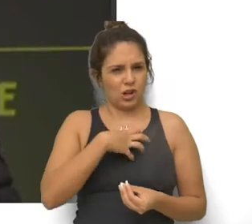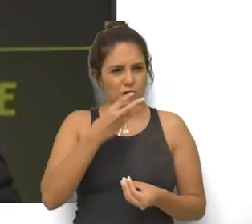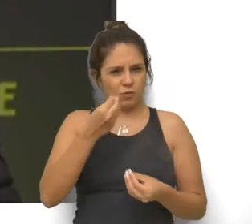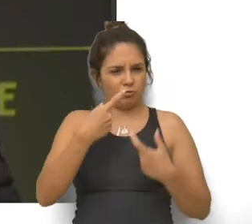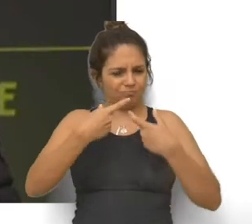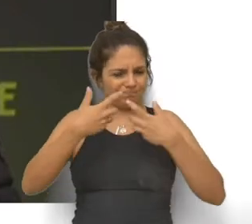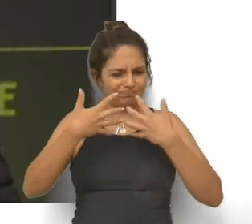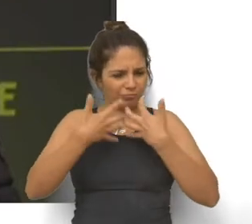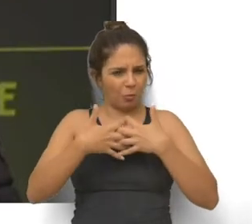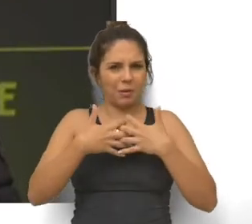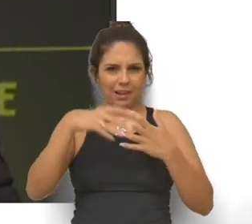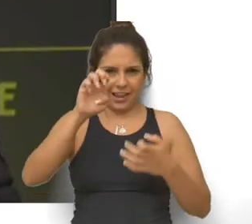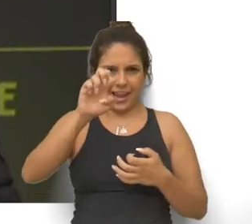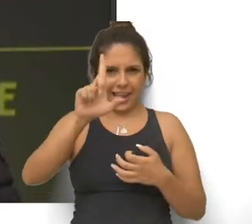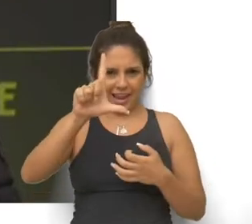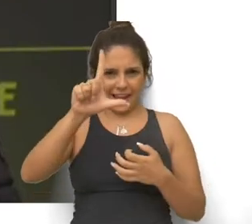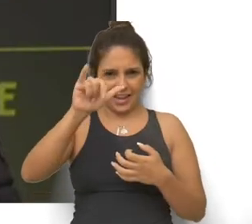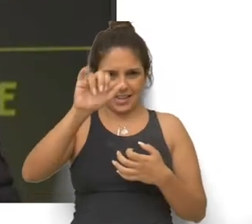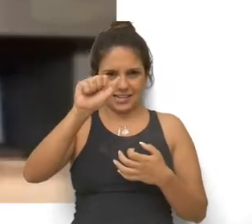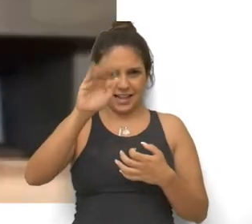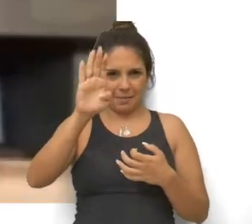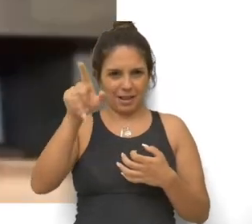complexa?